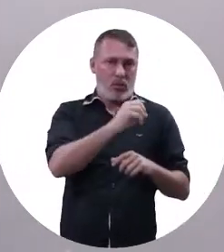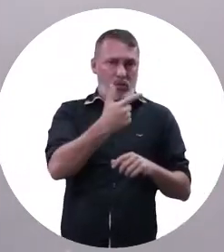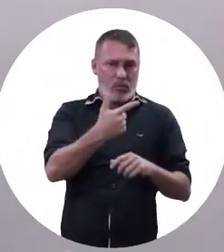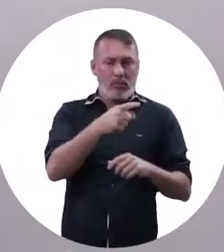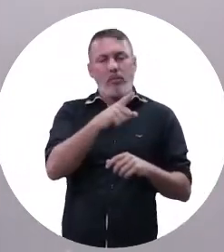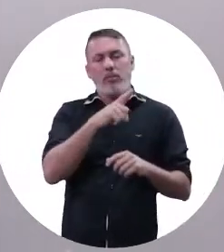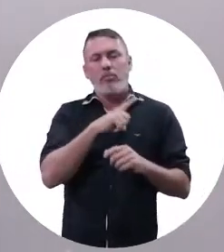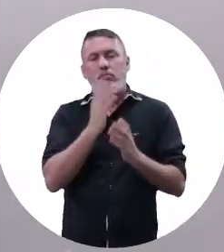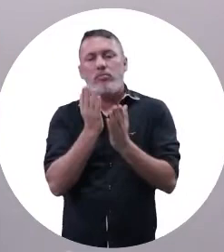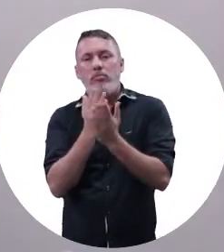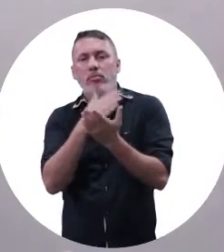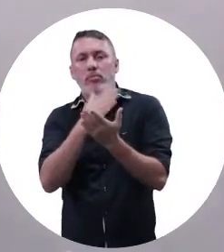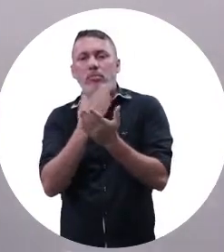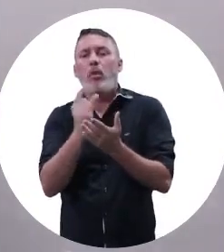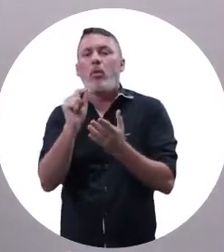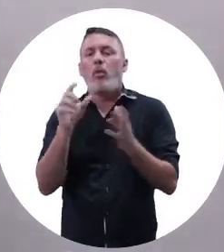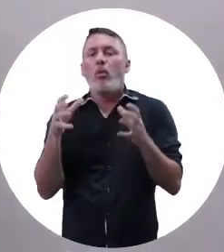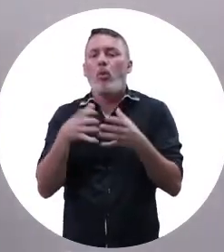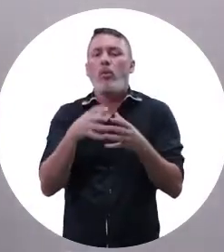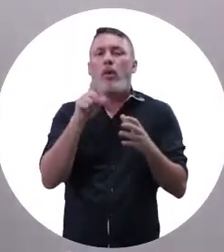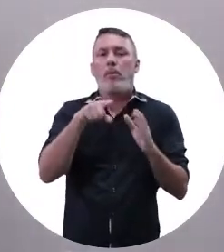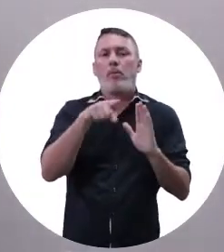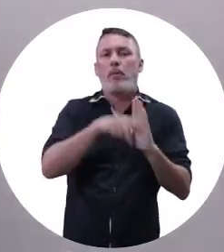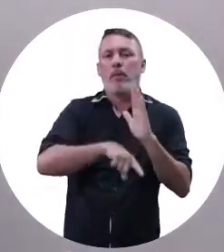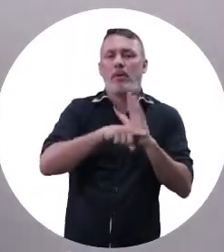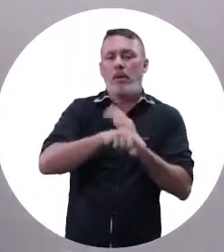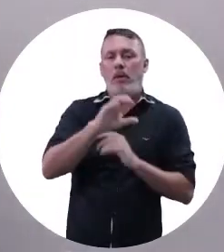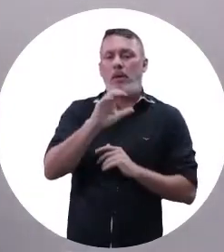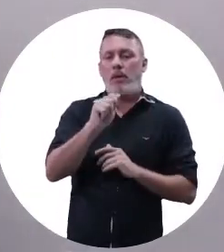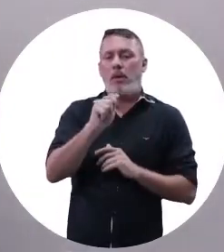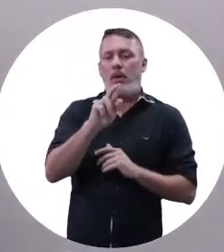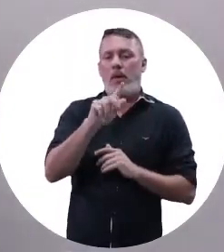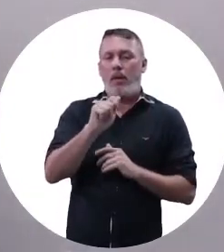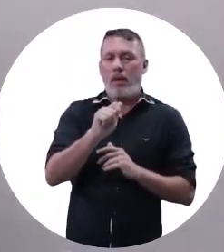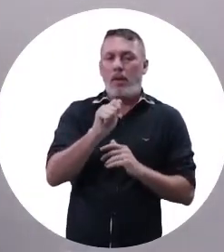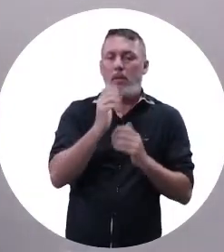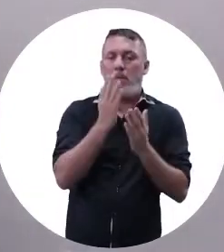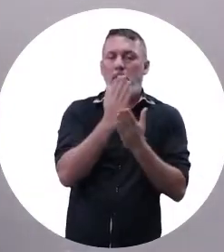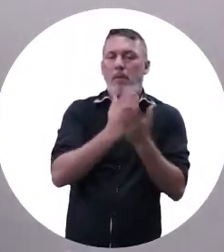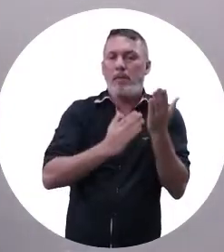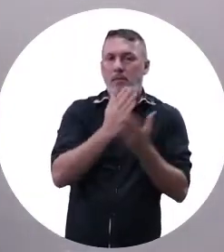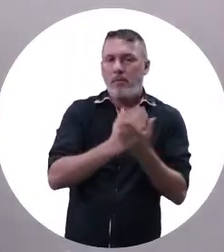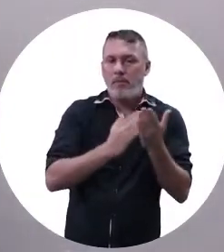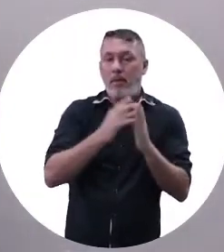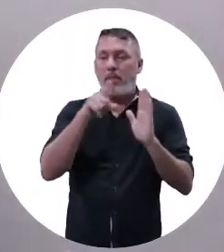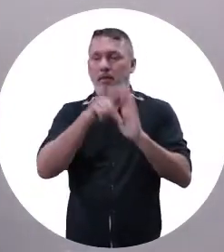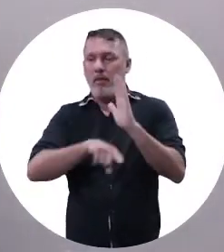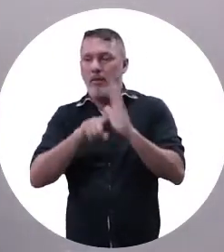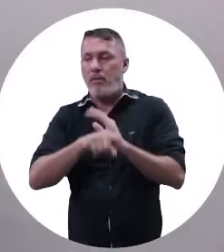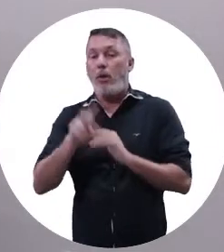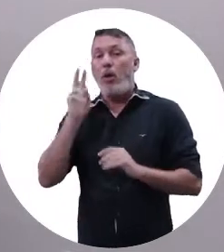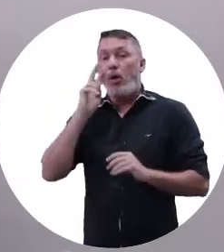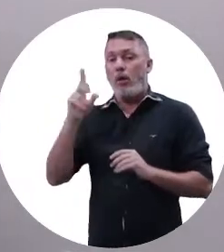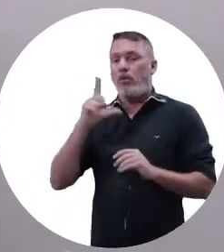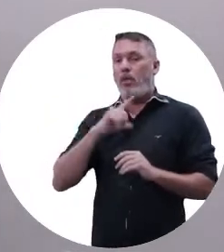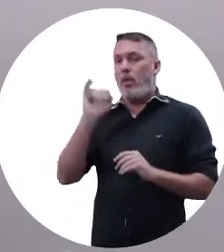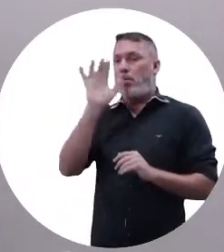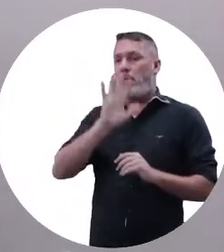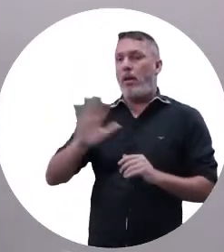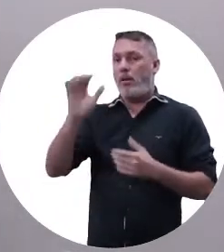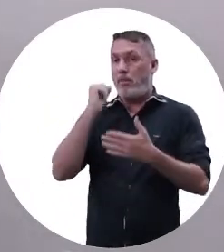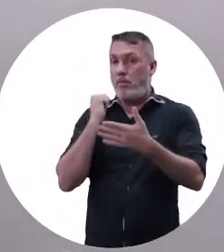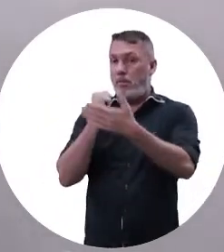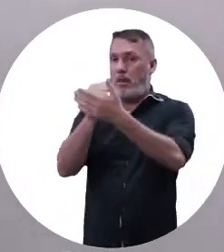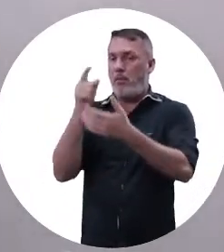carga parcial negativa. Carga parcial negativa. Esse símbolo é o que a